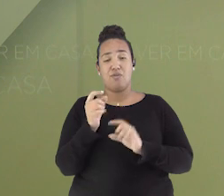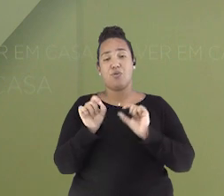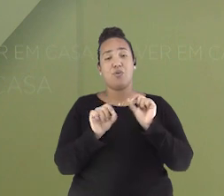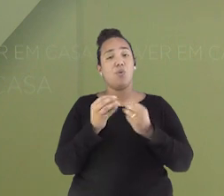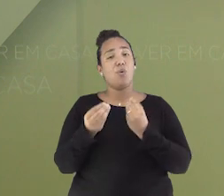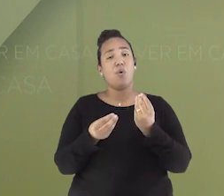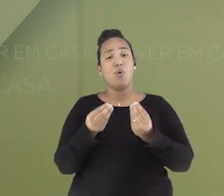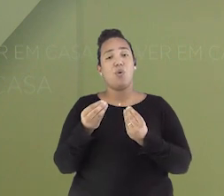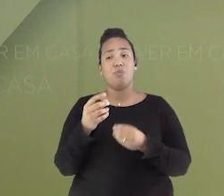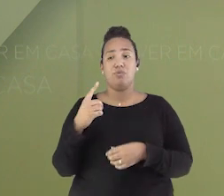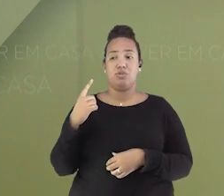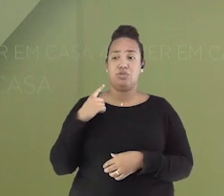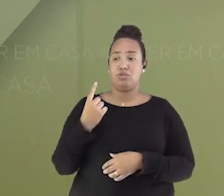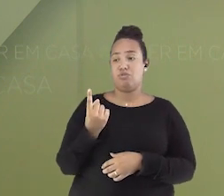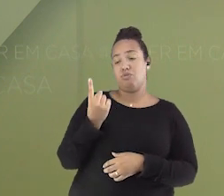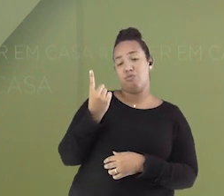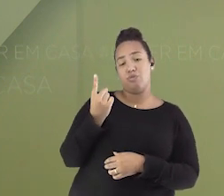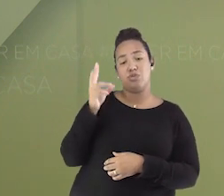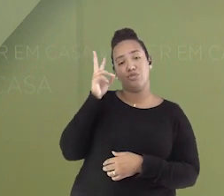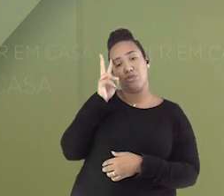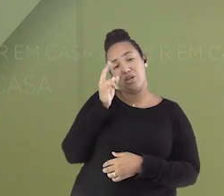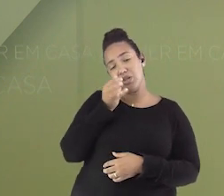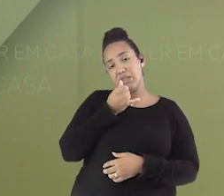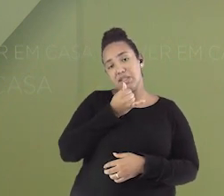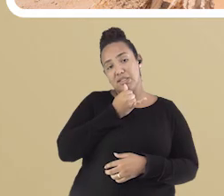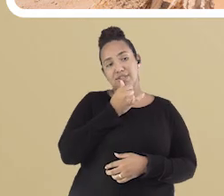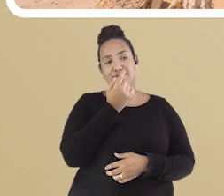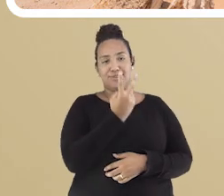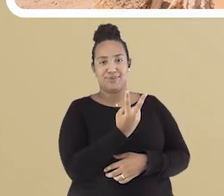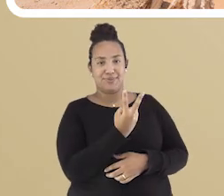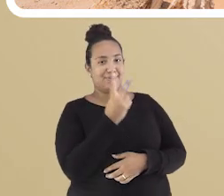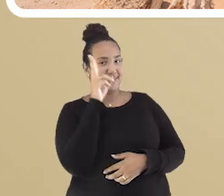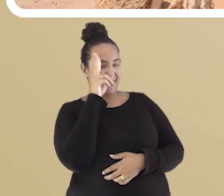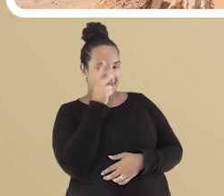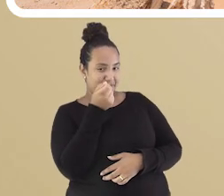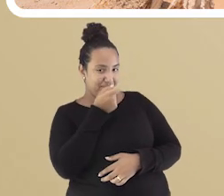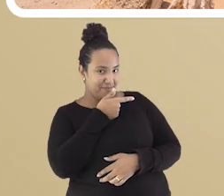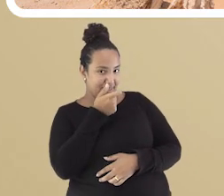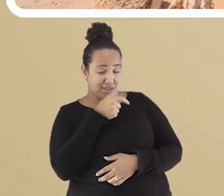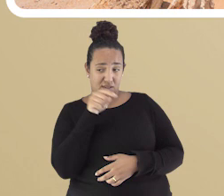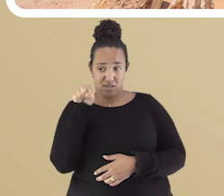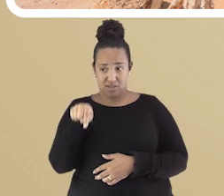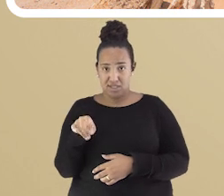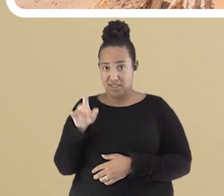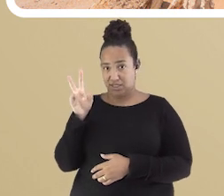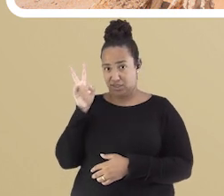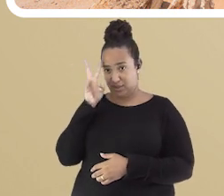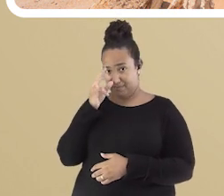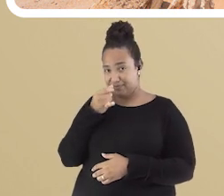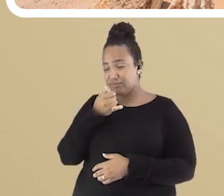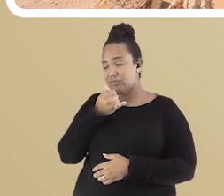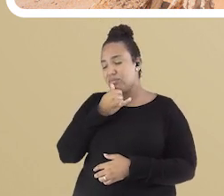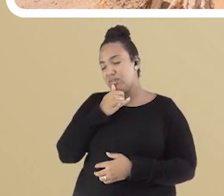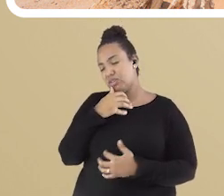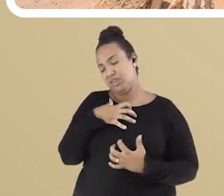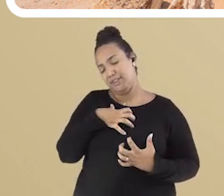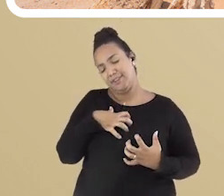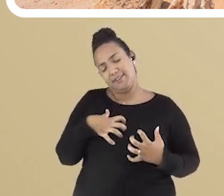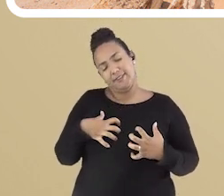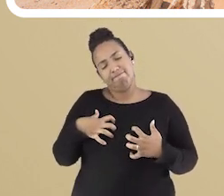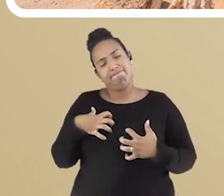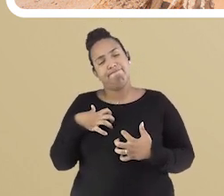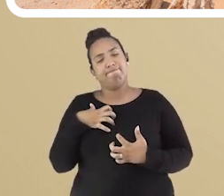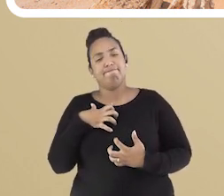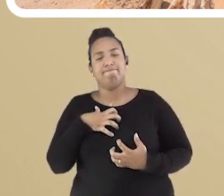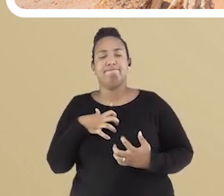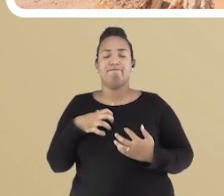por uma tragédia e duas comédias. Como assim? A tragédia era uma peça mais dramática, que mexia mais com